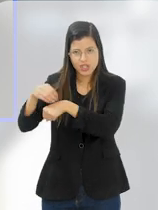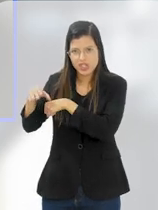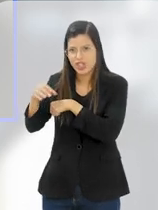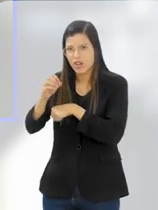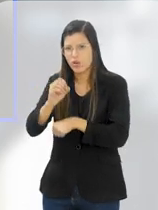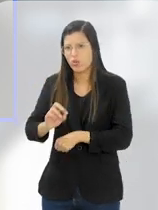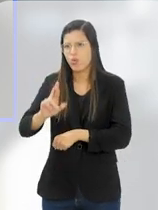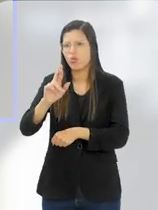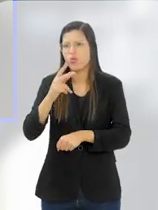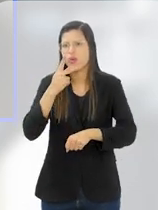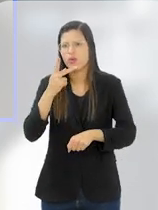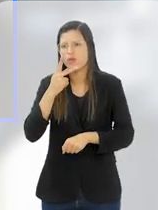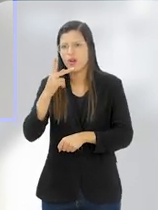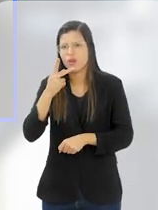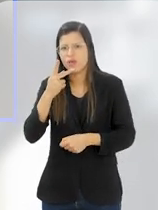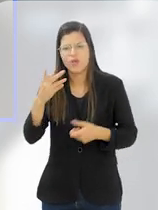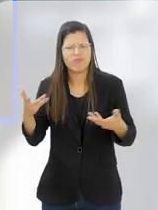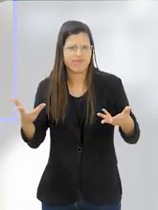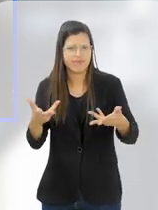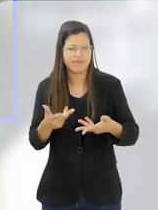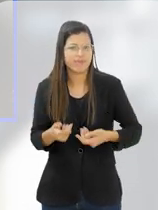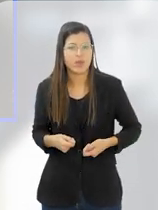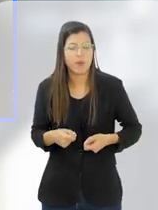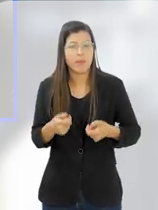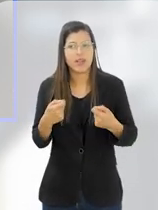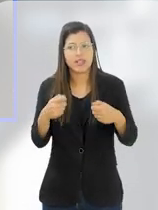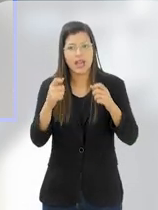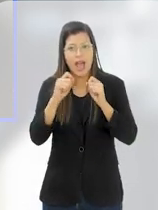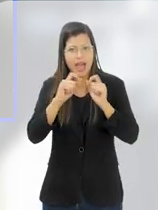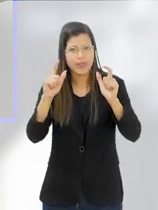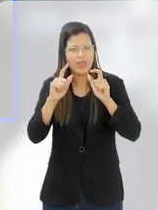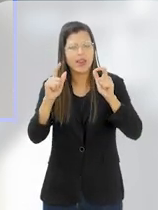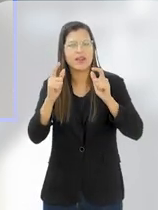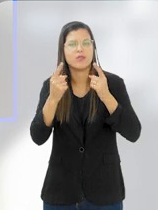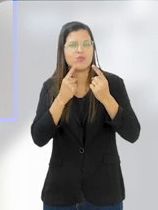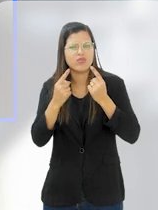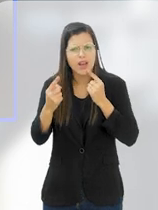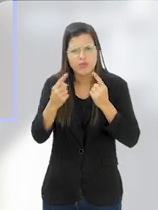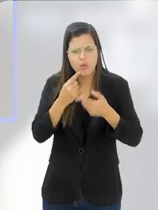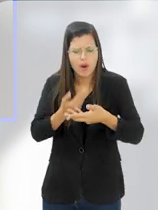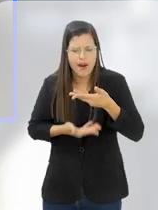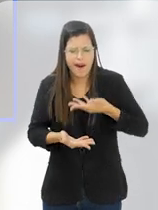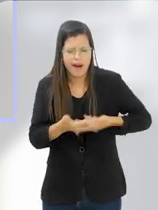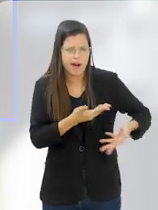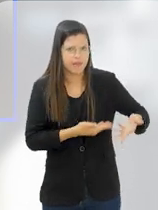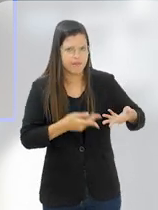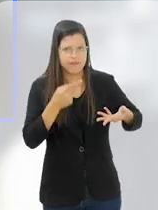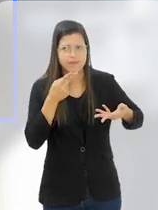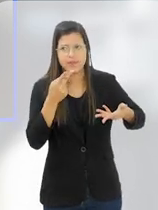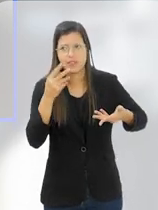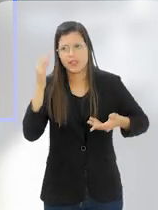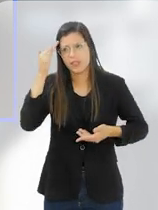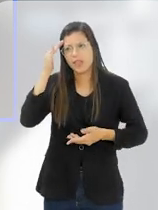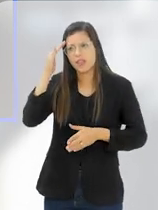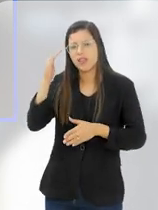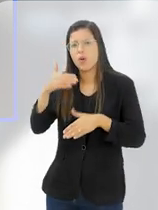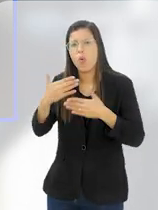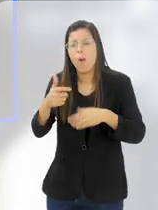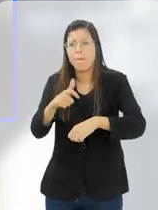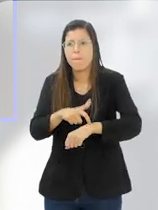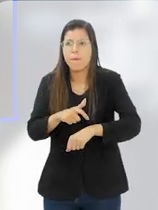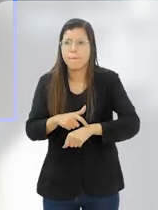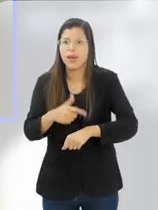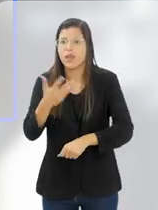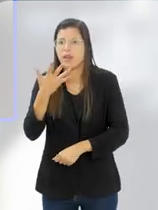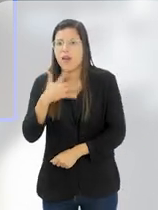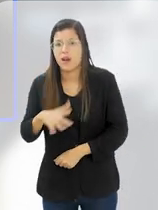já trouxe brilhantemente, né? Tá atento, dialogar, né? A gente fala muito sobre diálogo, entendendo em que momento aquela